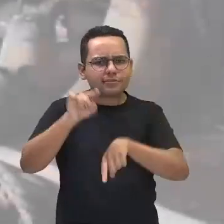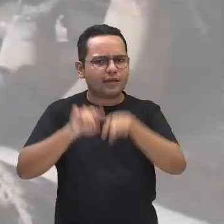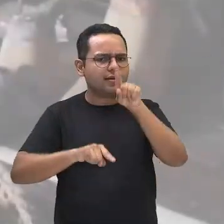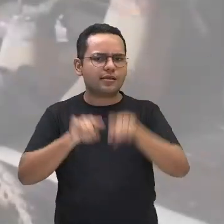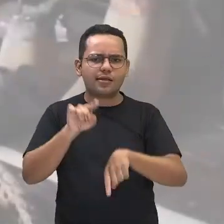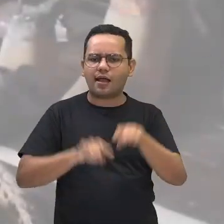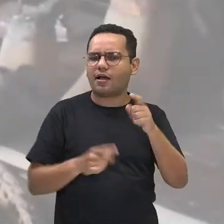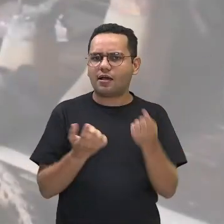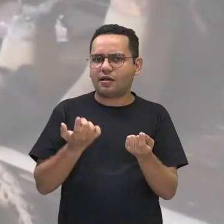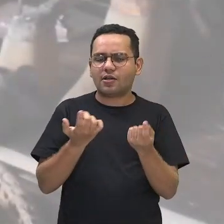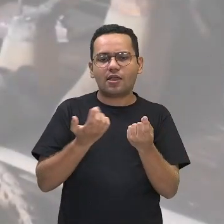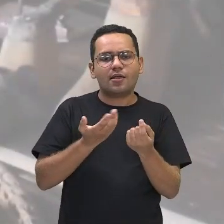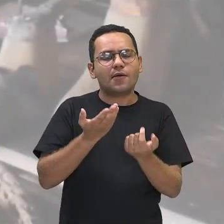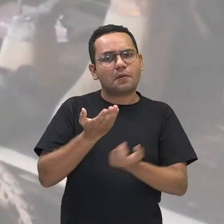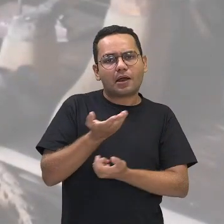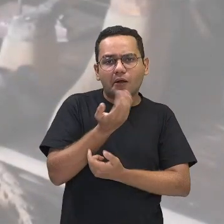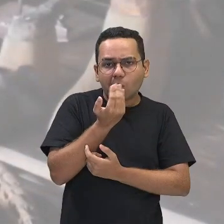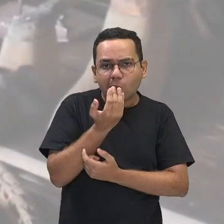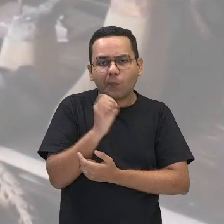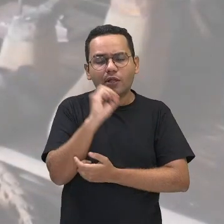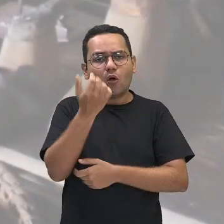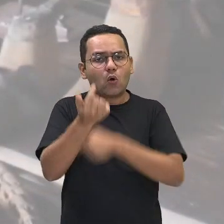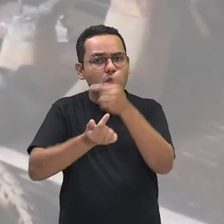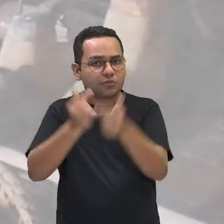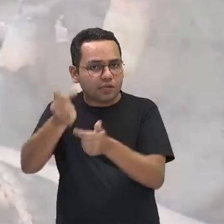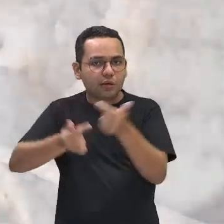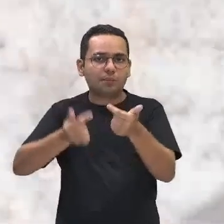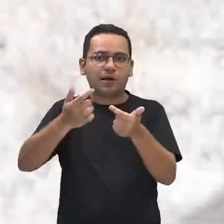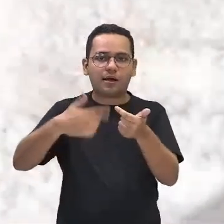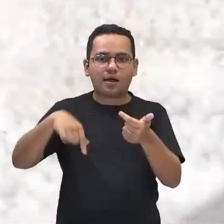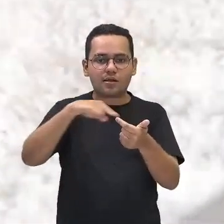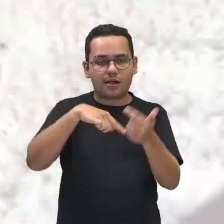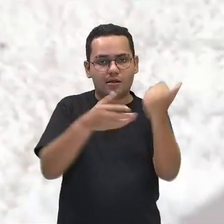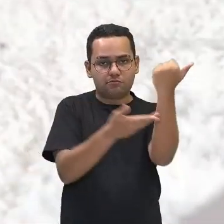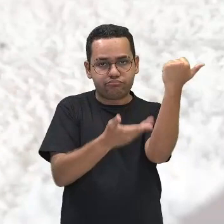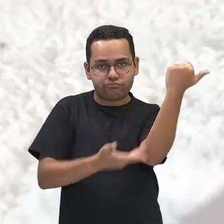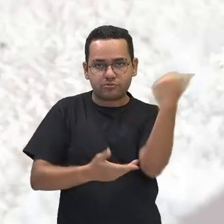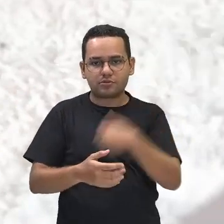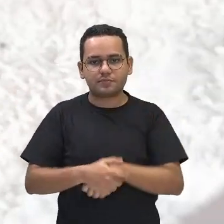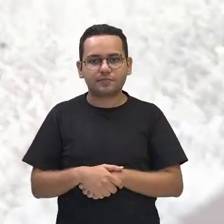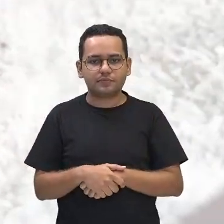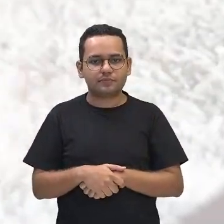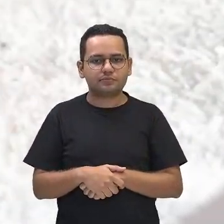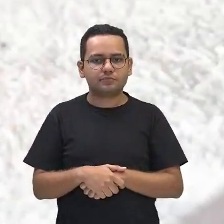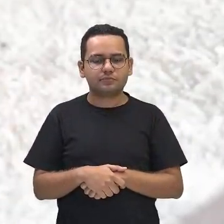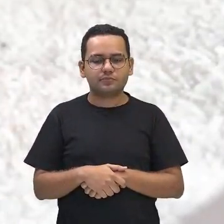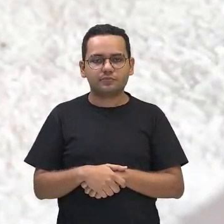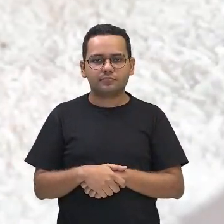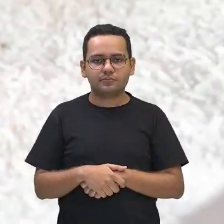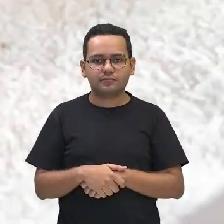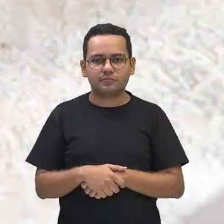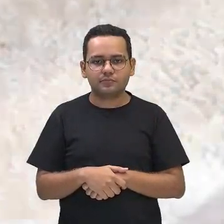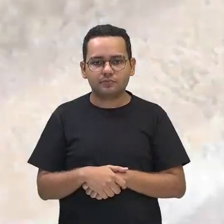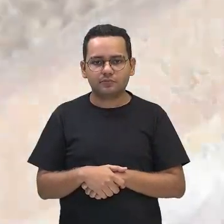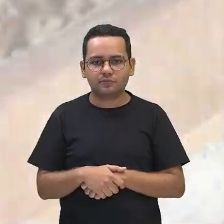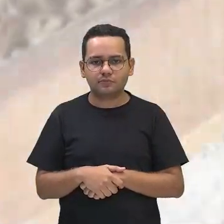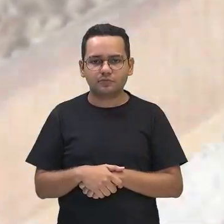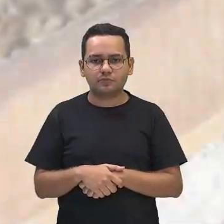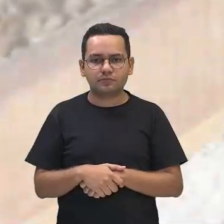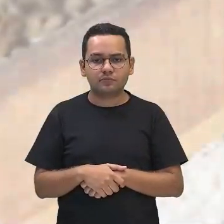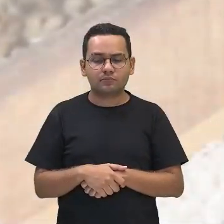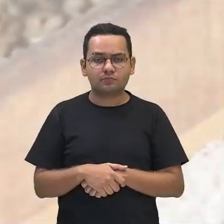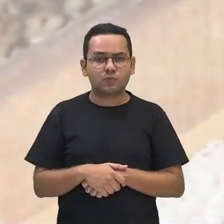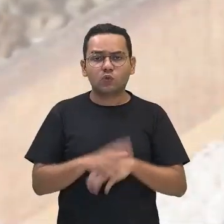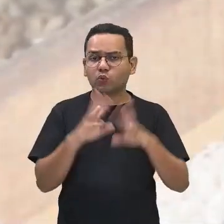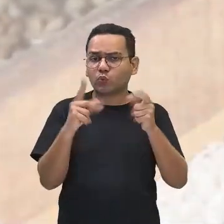ele justamente utilizava para trabalhar no Seringal, comida, farinha, enfim, tudo o que era necessário para